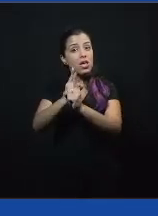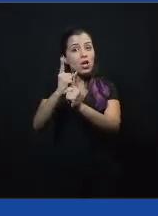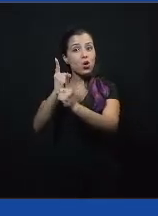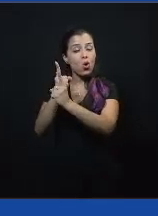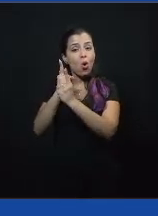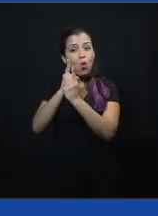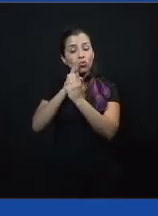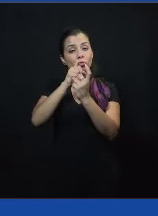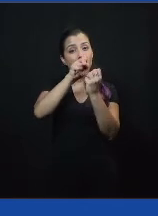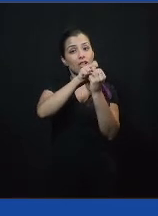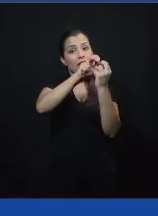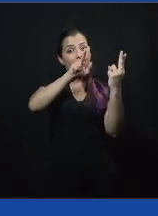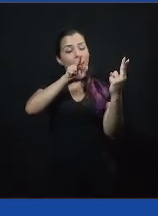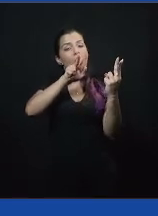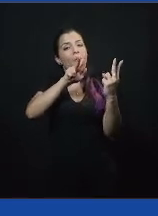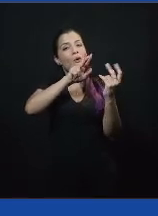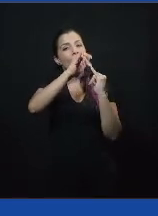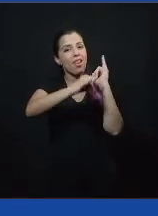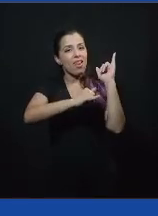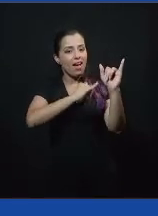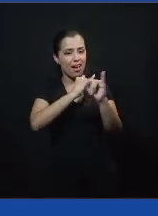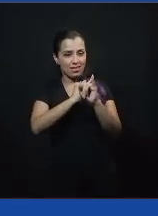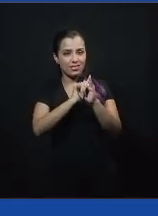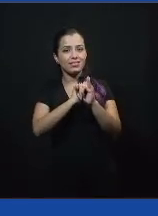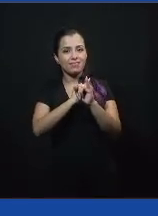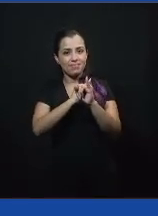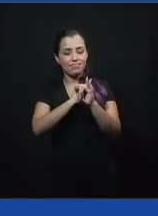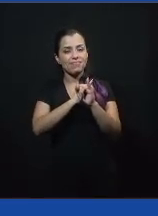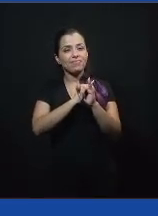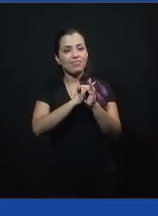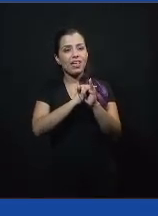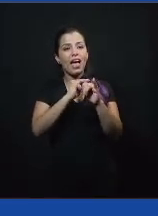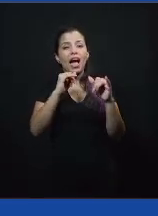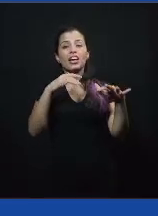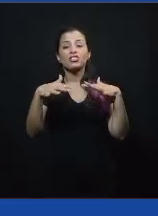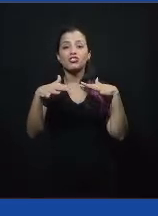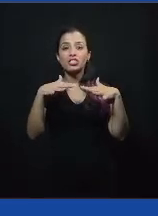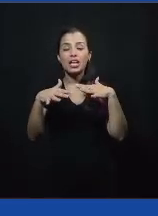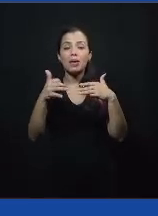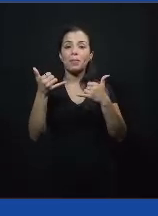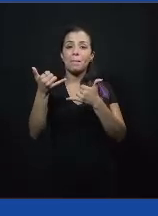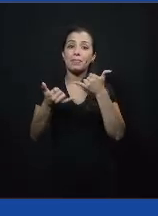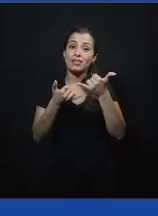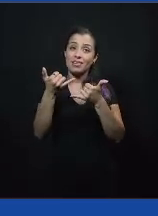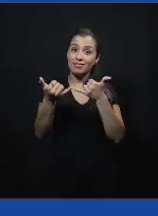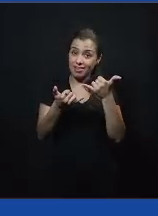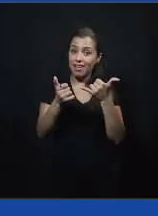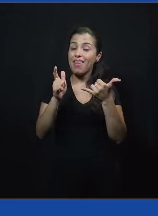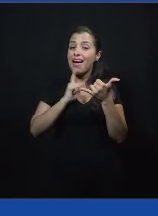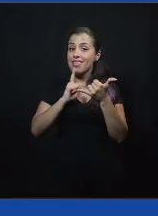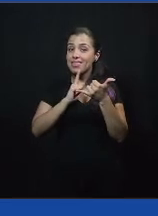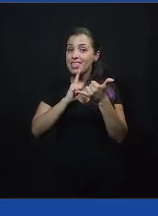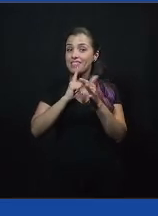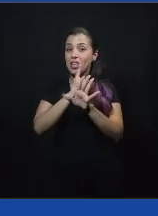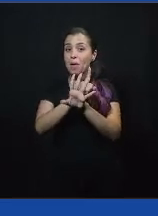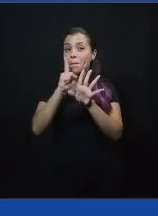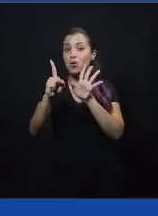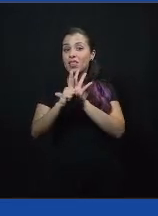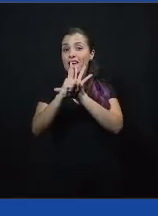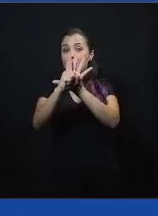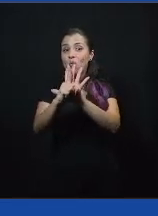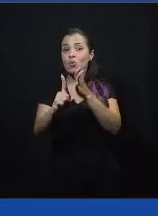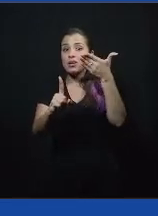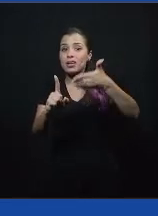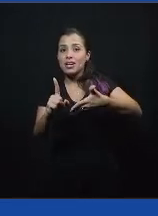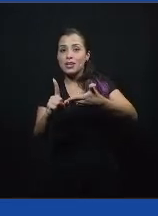né com os jovens que fazer um card que eram recheados de as cadeiras e tinha um monte desse protagonismo dos próprios jovens